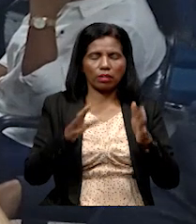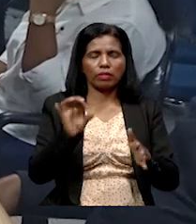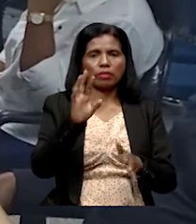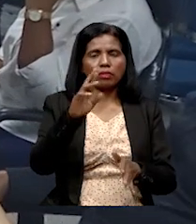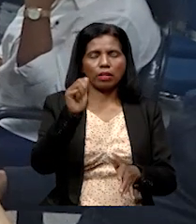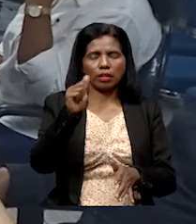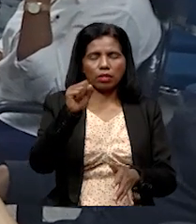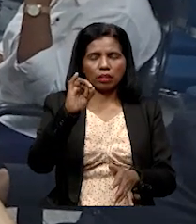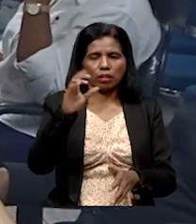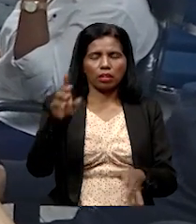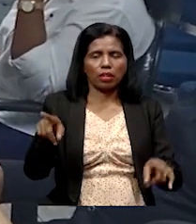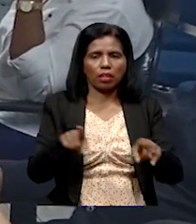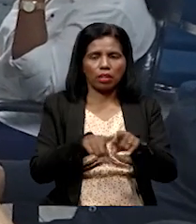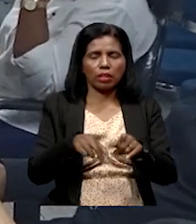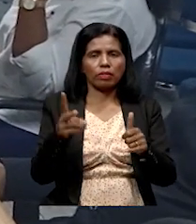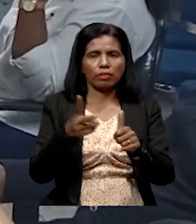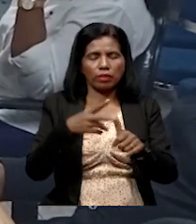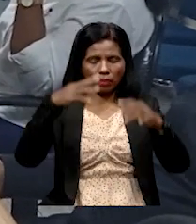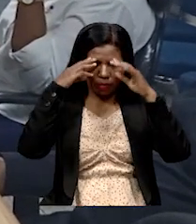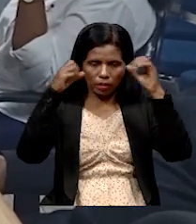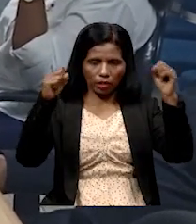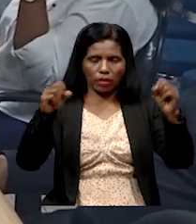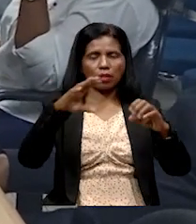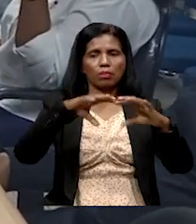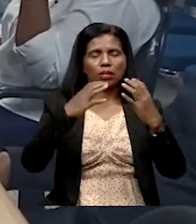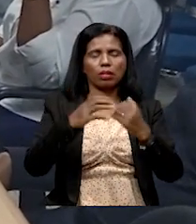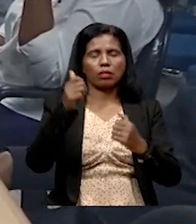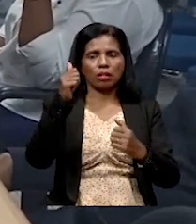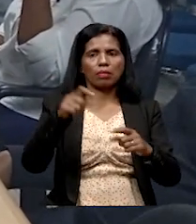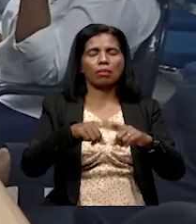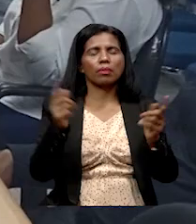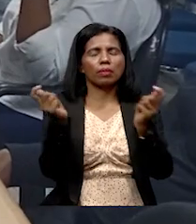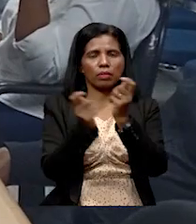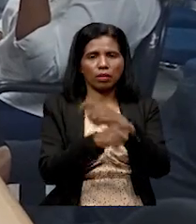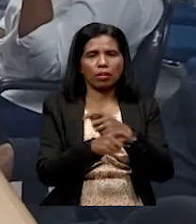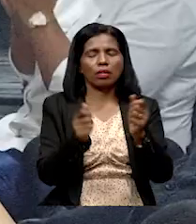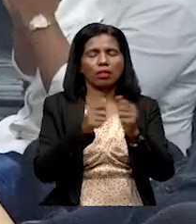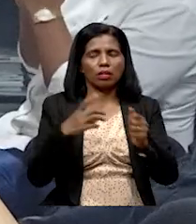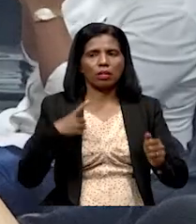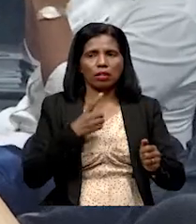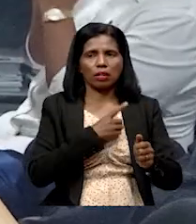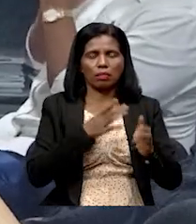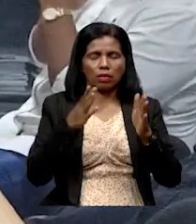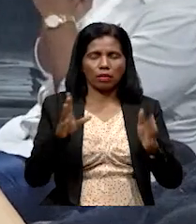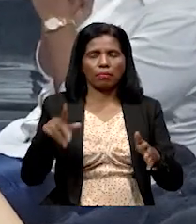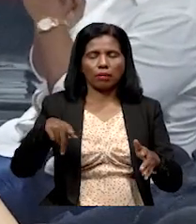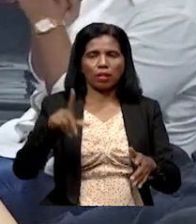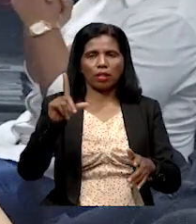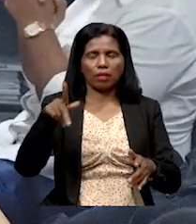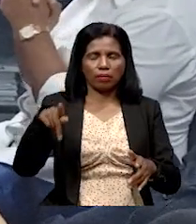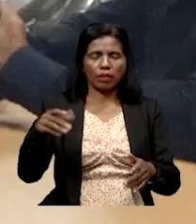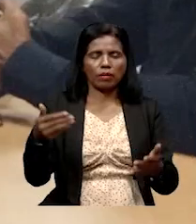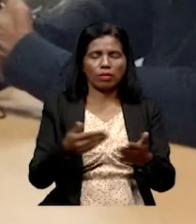Vasconcelos assume cargo no dar vice-presidente comissão A, mas B troca fale o deputado PLP Fon,